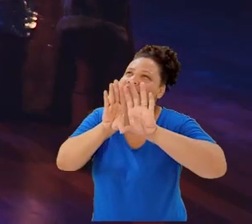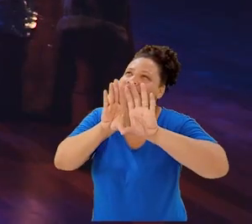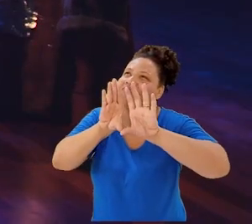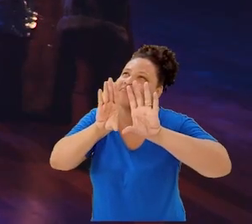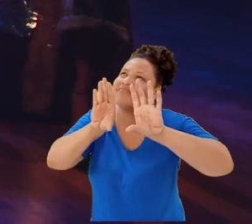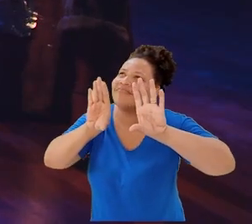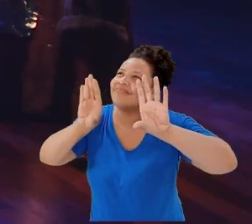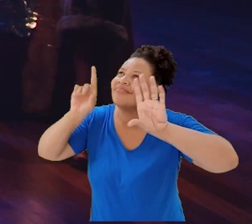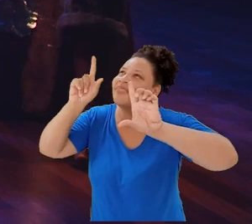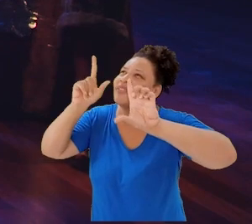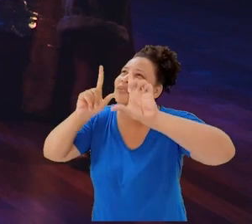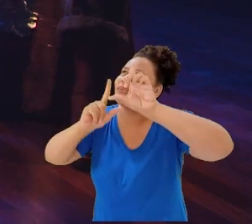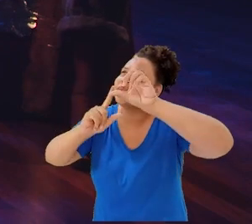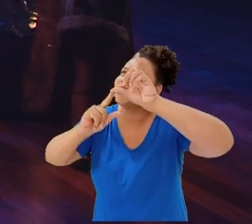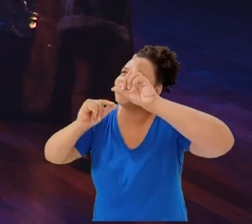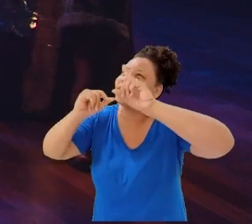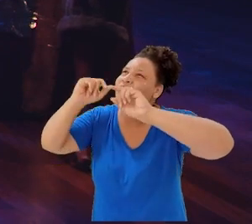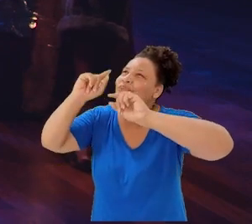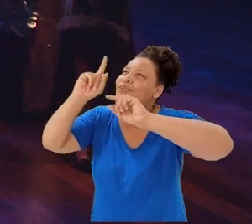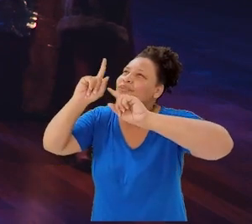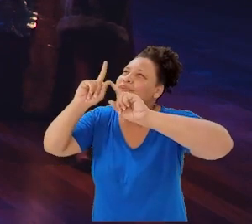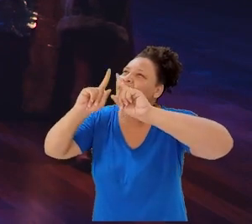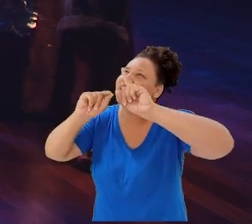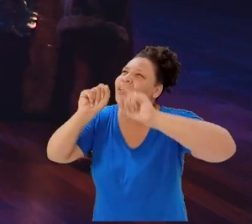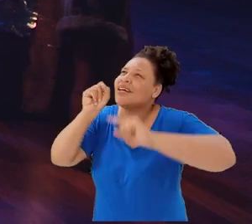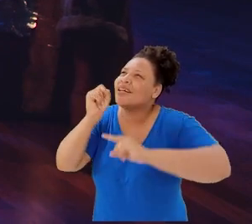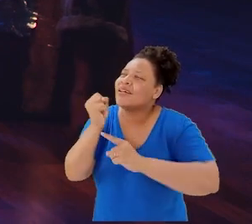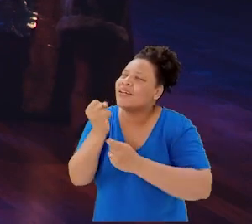enxergar o rastro dia,